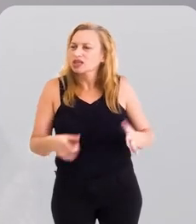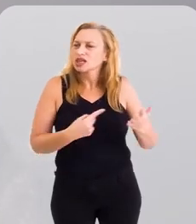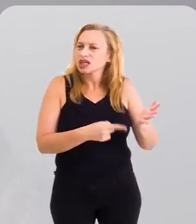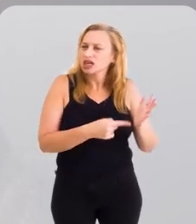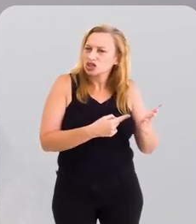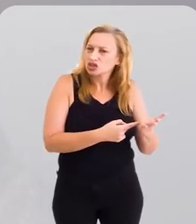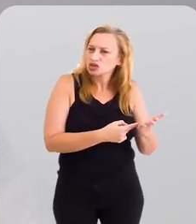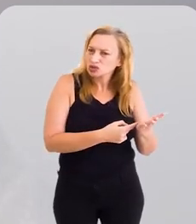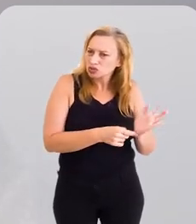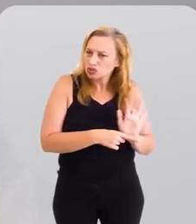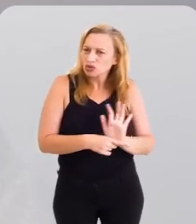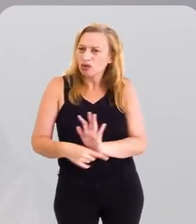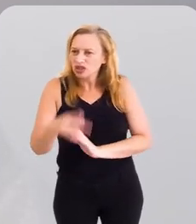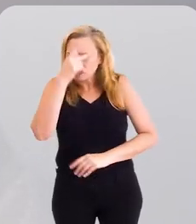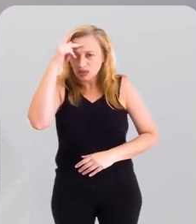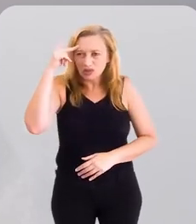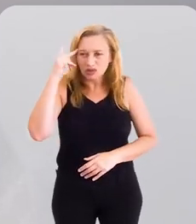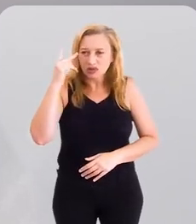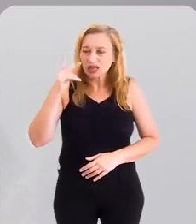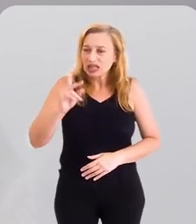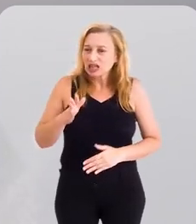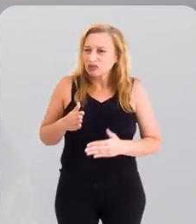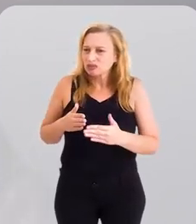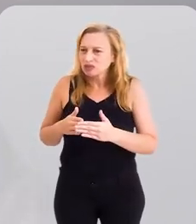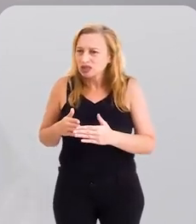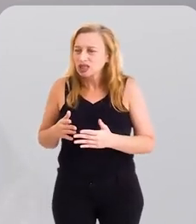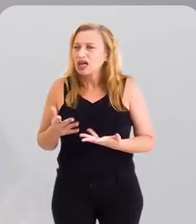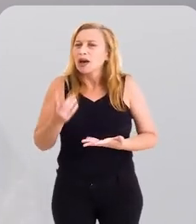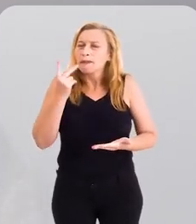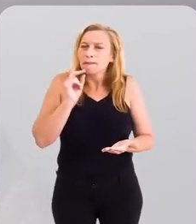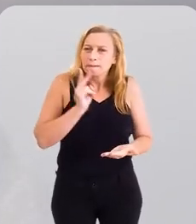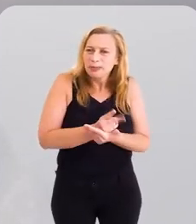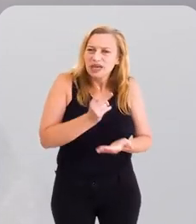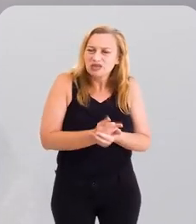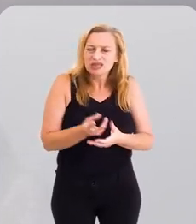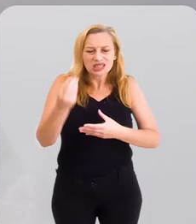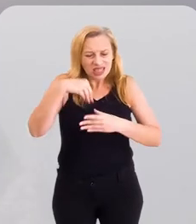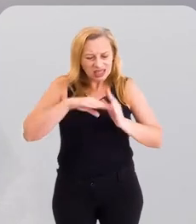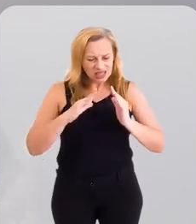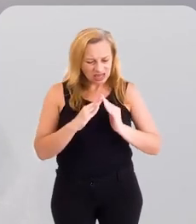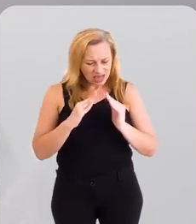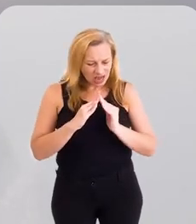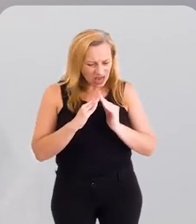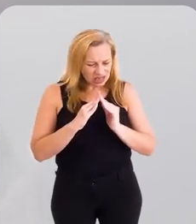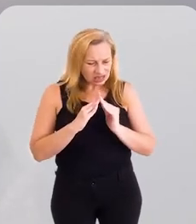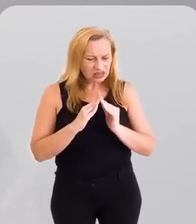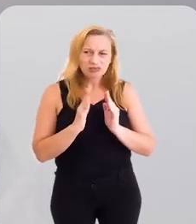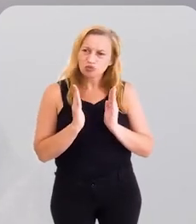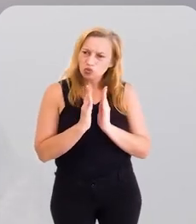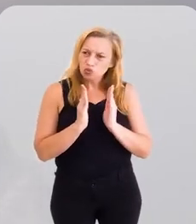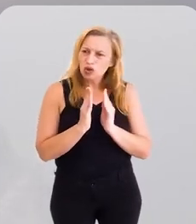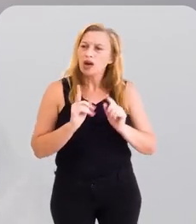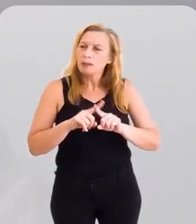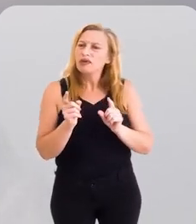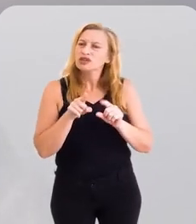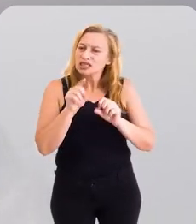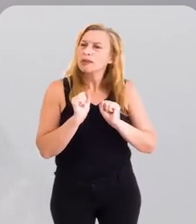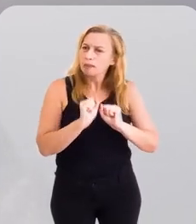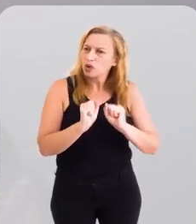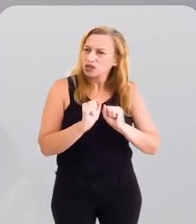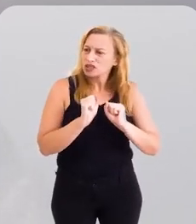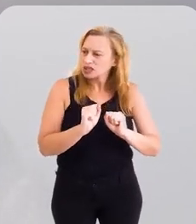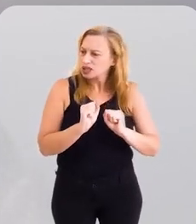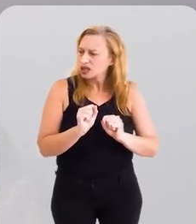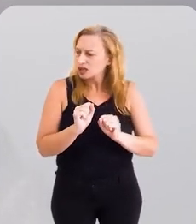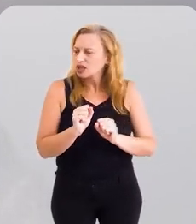essa pandemia, que ajudou bastante as pessoas, é não se deter. Ainda que você esteja confinado no isolamento, no apartamento pequeno.